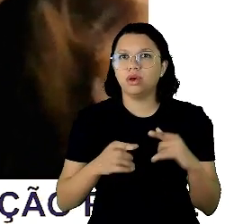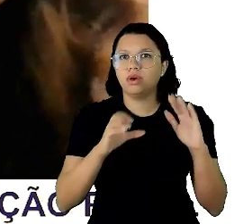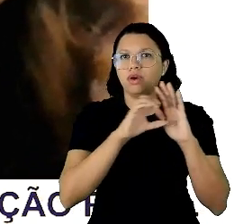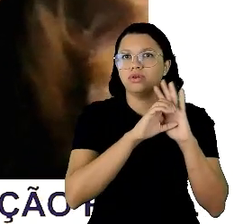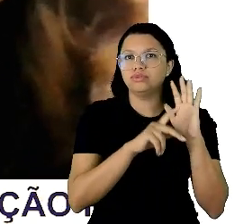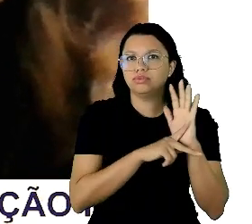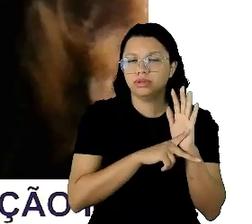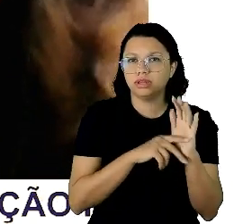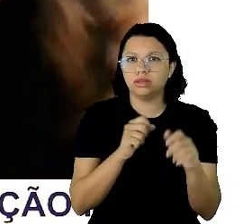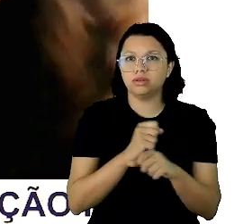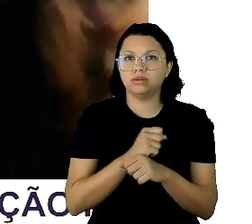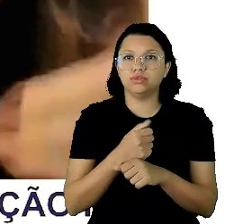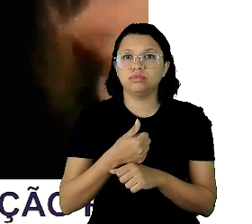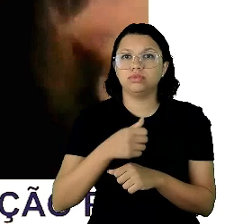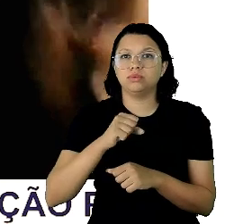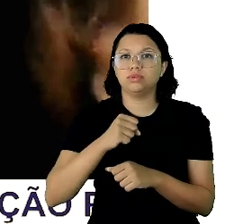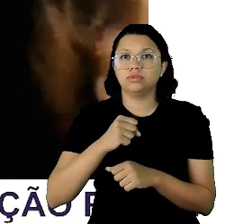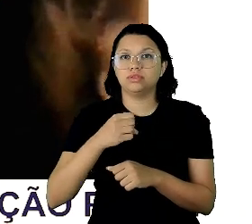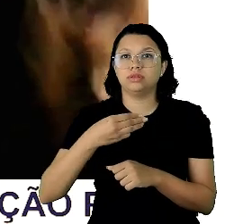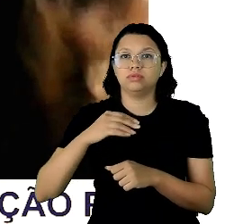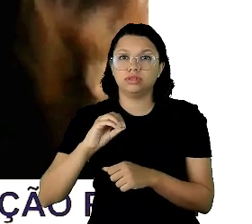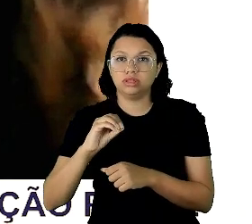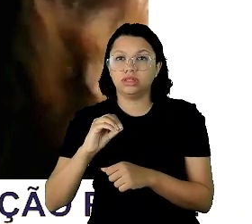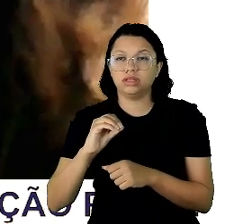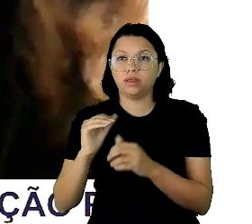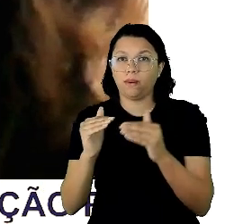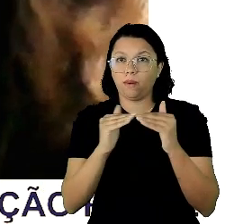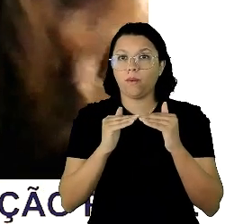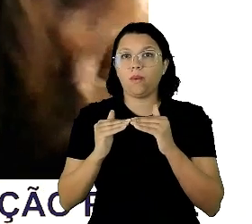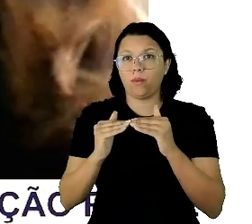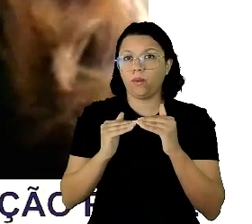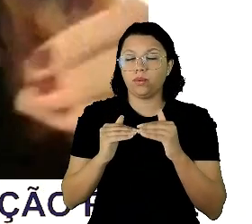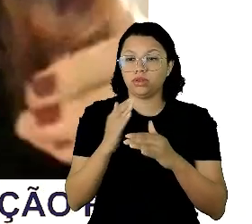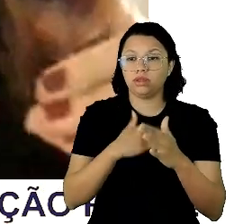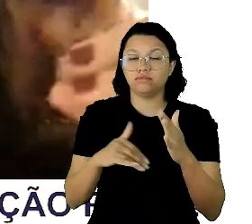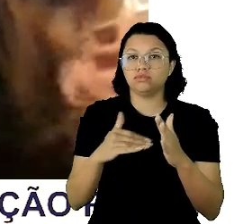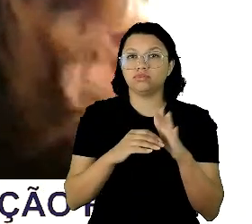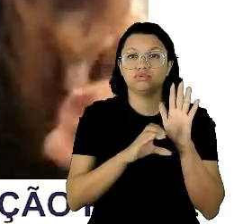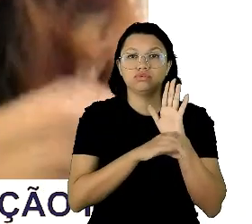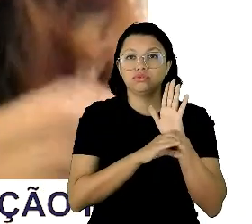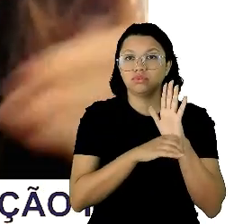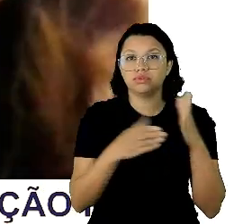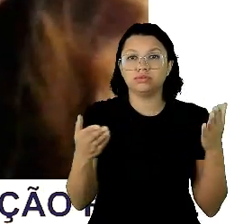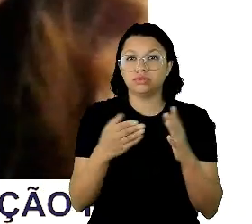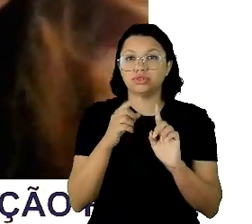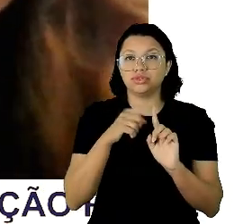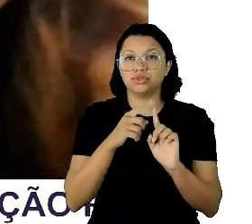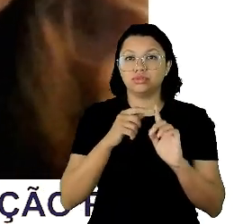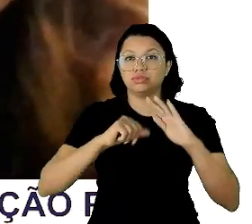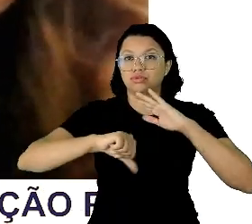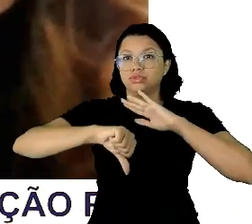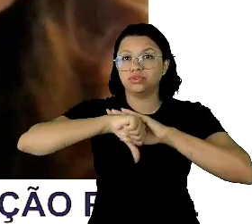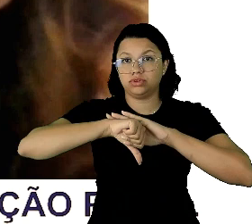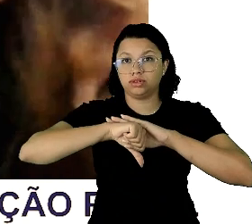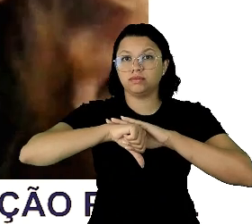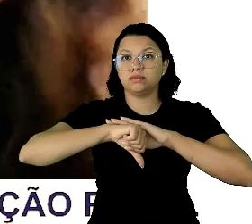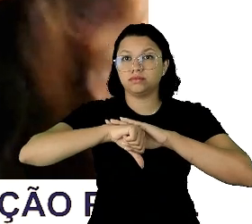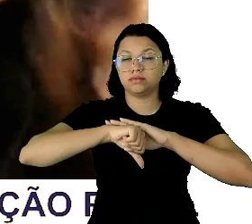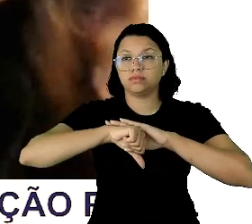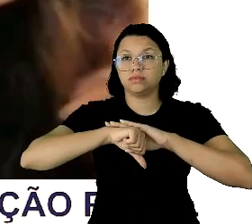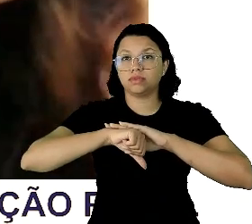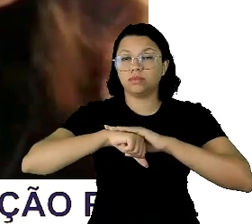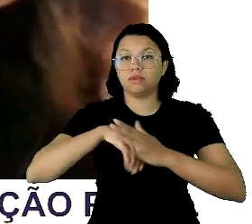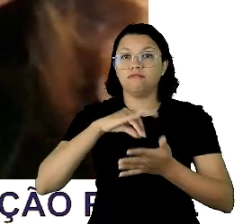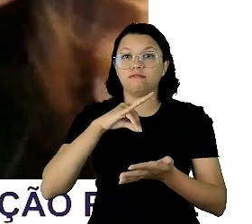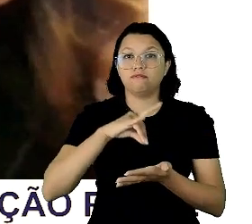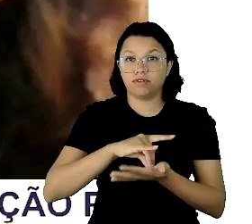de 1830 aliava todos os conceitos desse tipo de crime à honestidade e à virgindade da mulher. Então, só